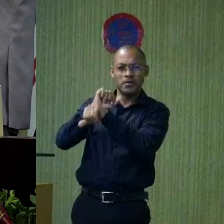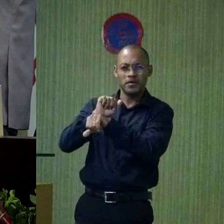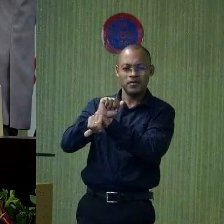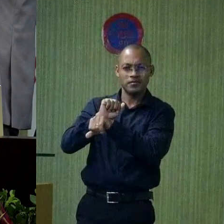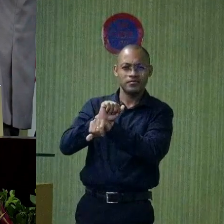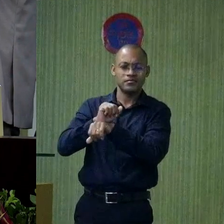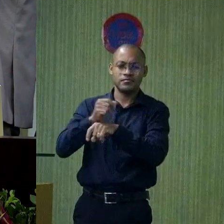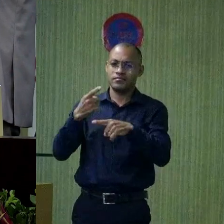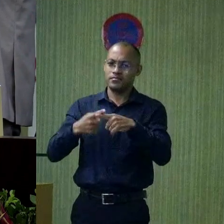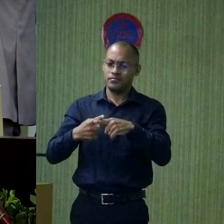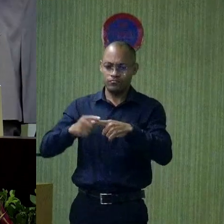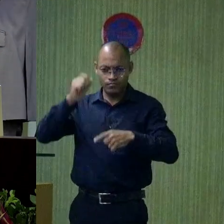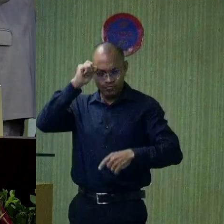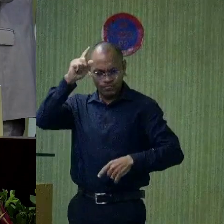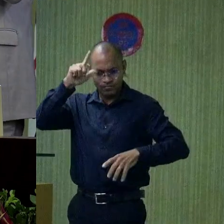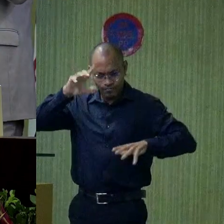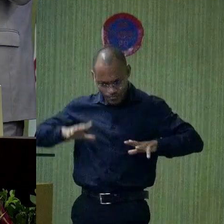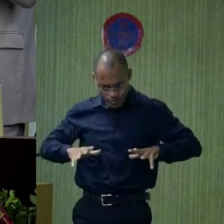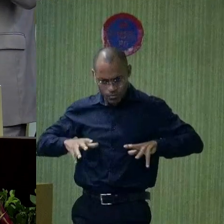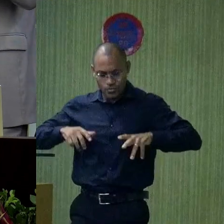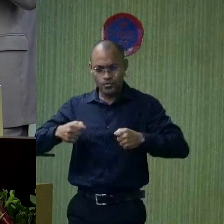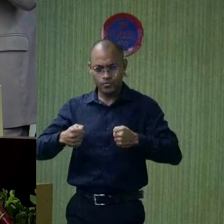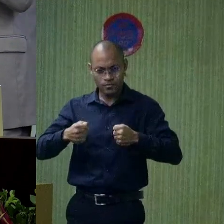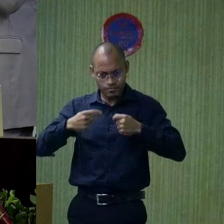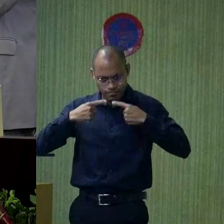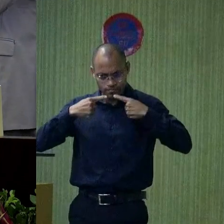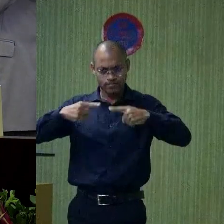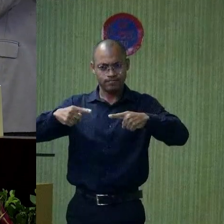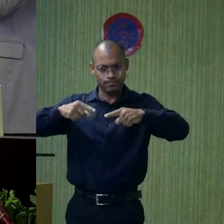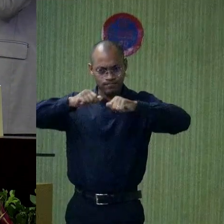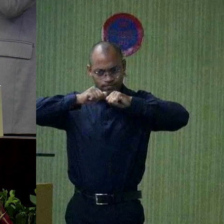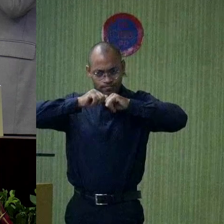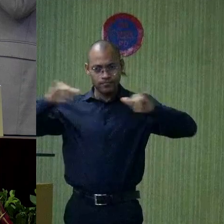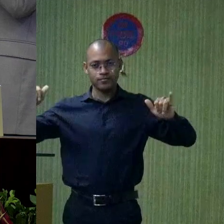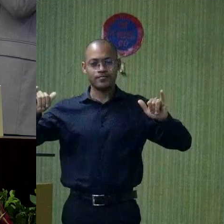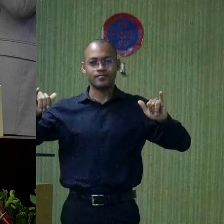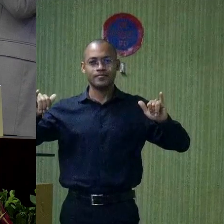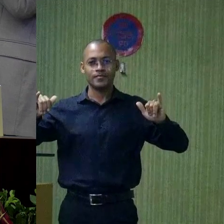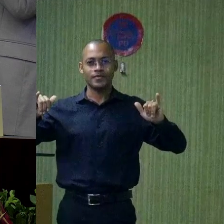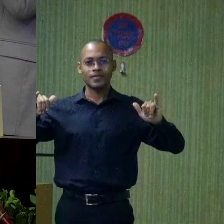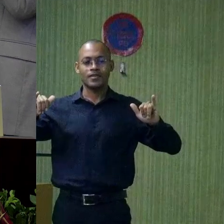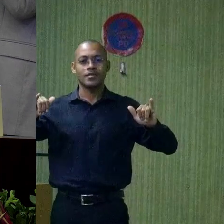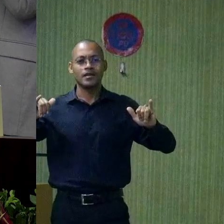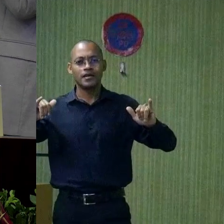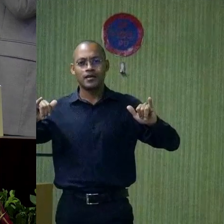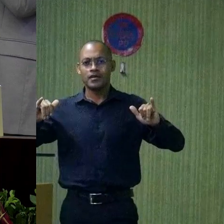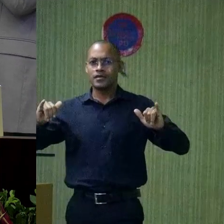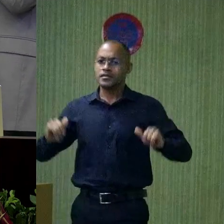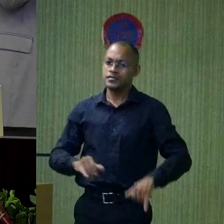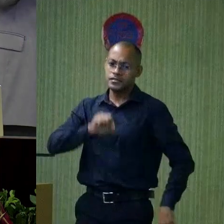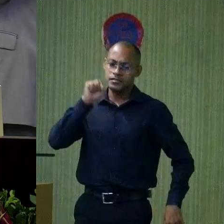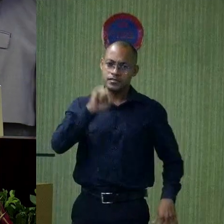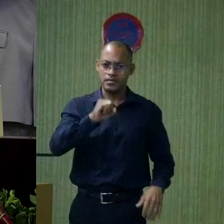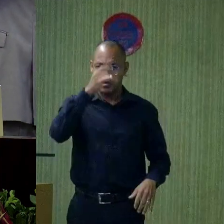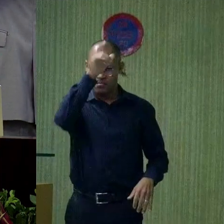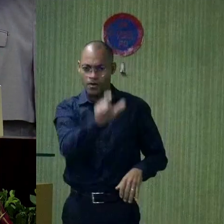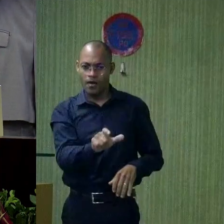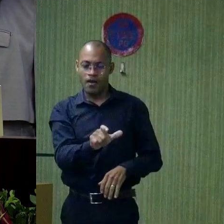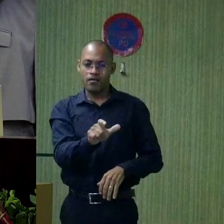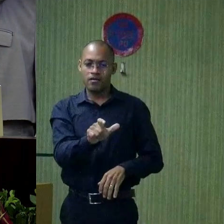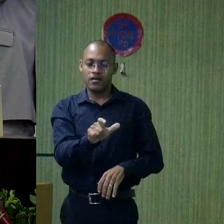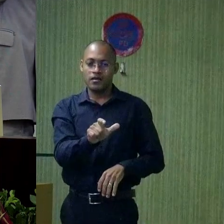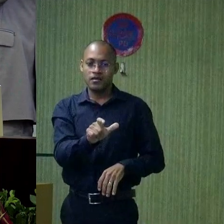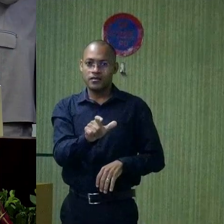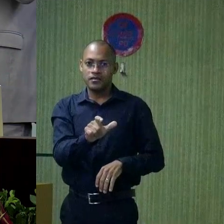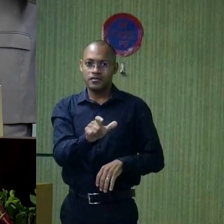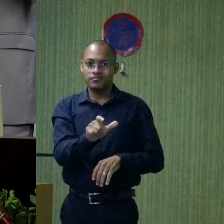sua coragem de denunciar e de anunciar ai daqueles e daquelas que em lugar de